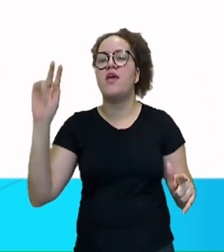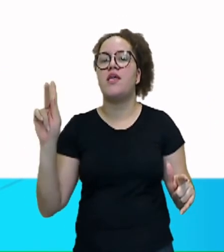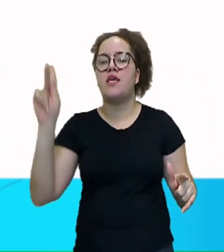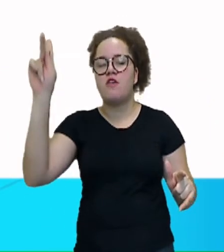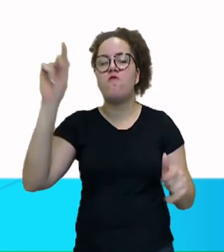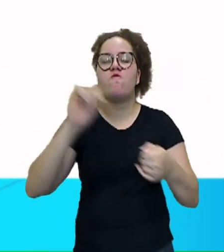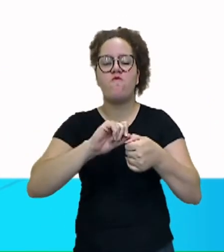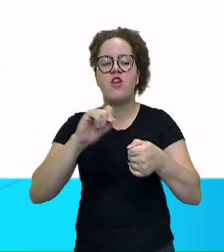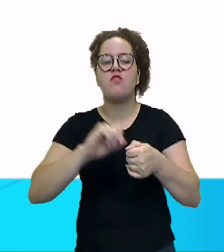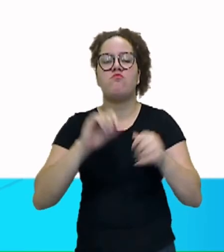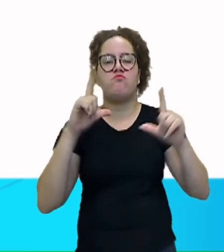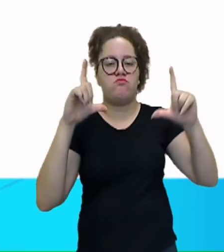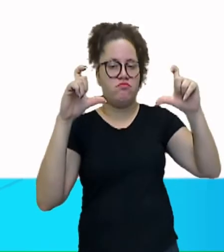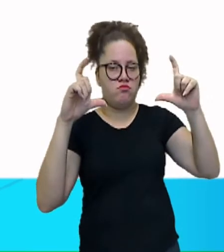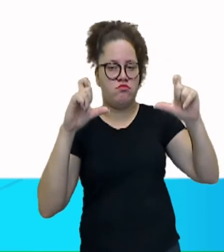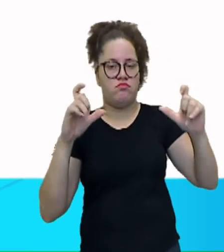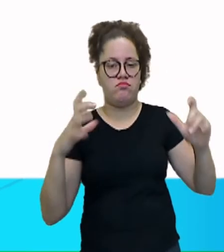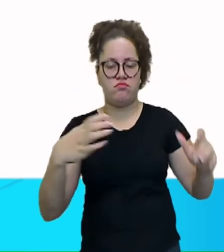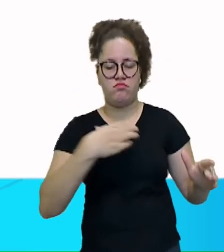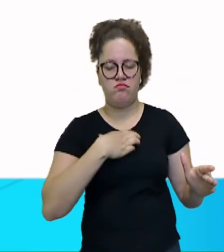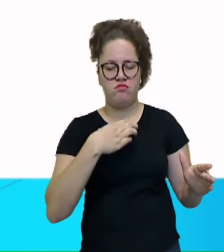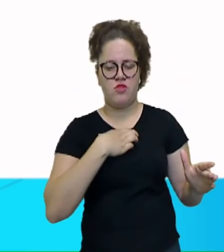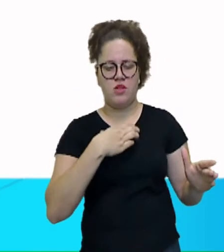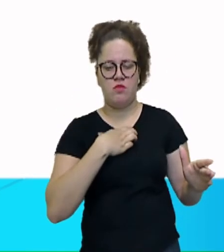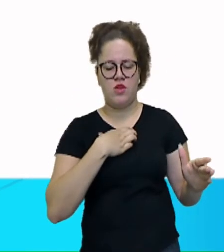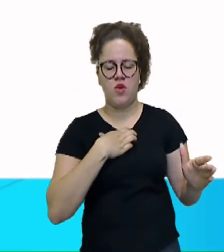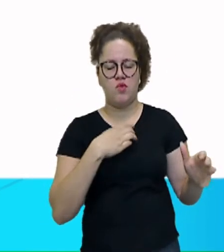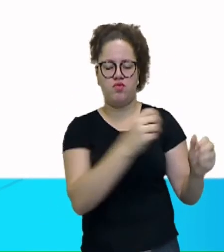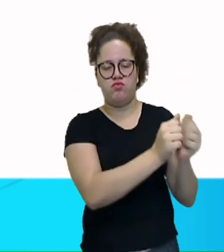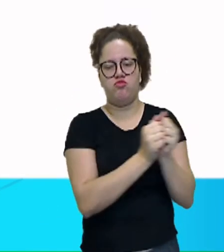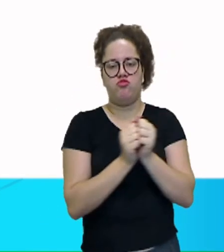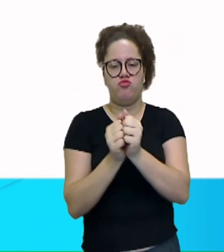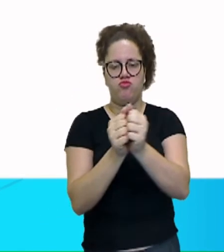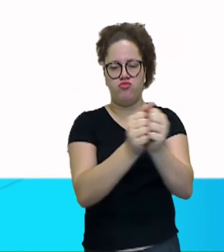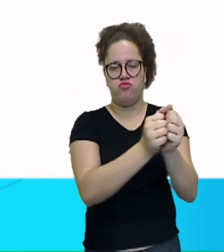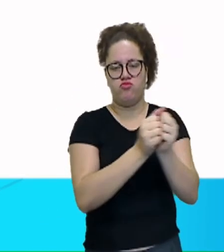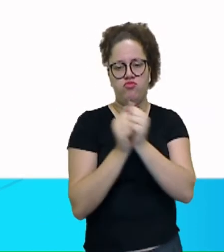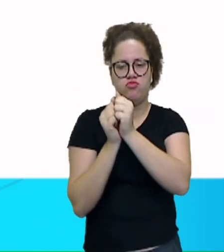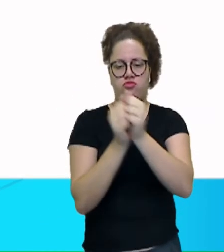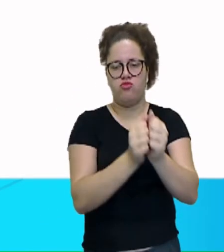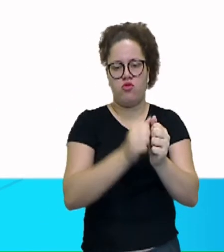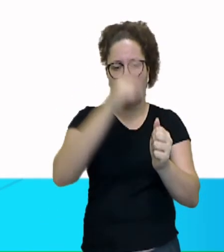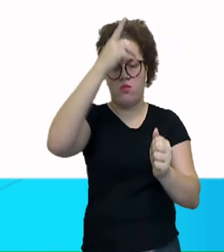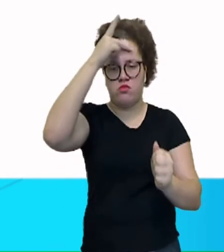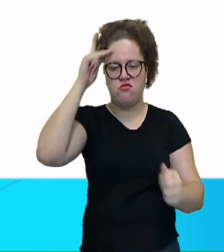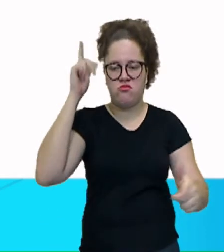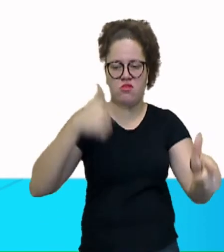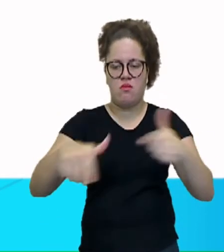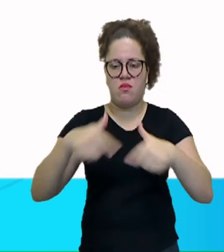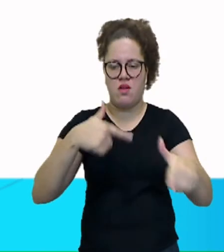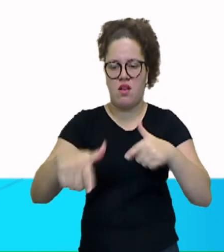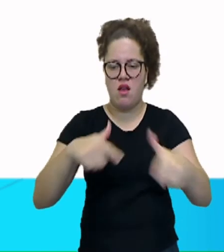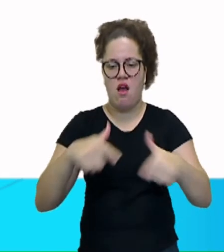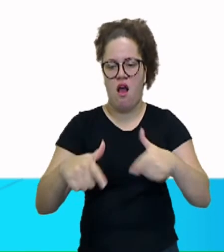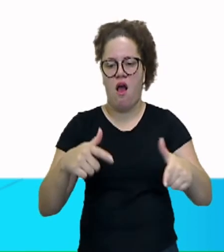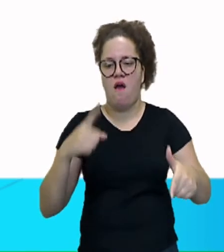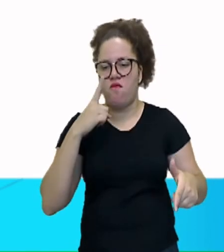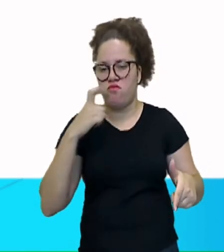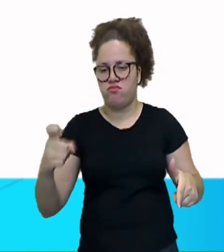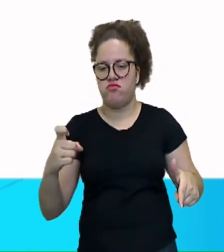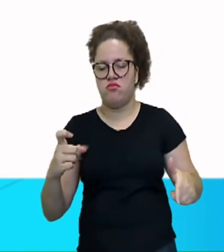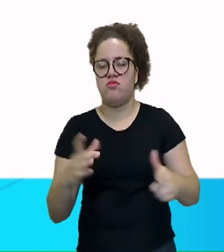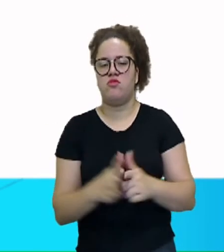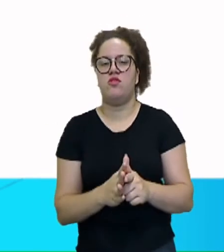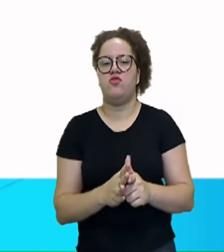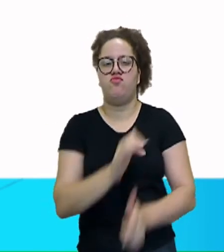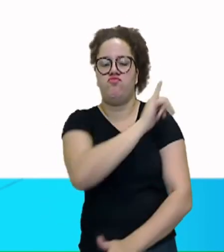o sentimento junto às pessoas que trabalhavam no lixão de Jardim Gramacho. Então, é a arte